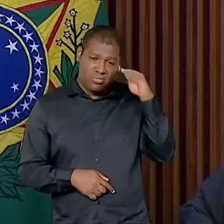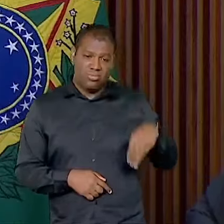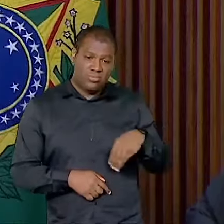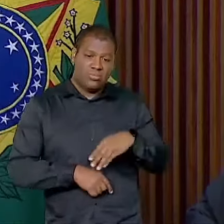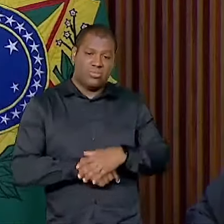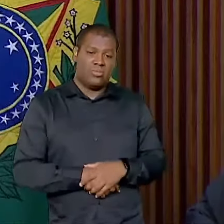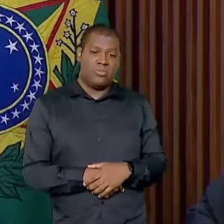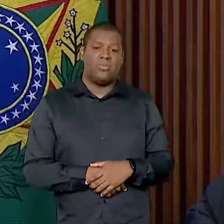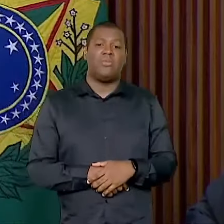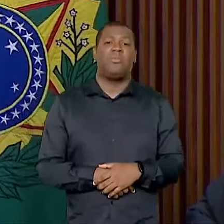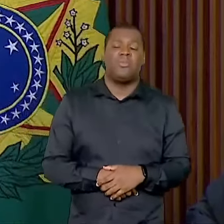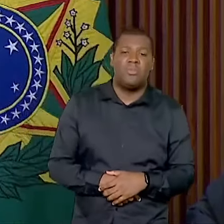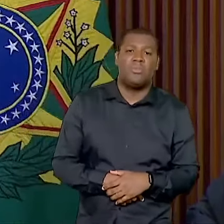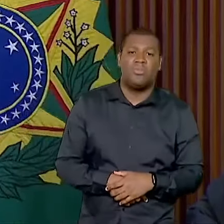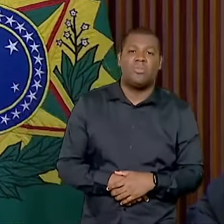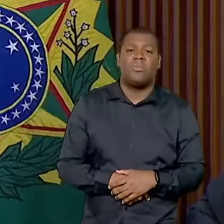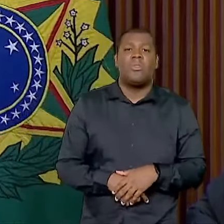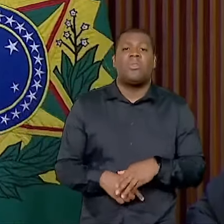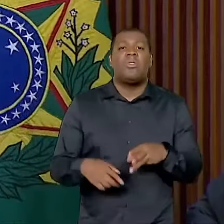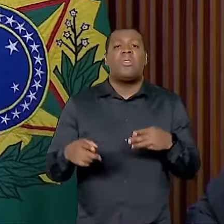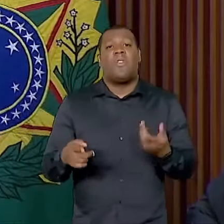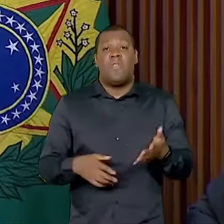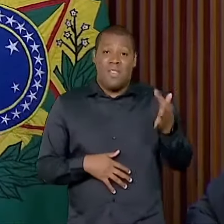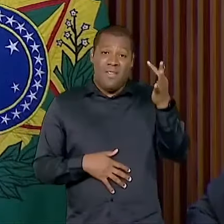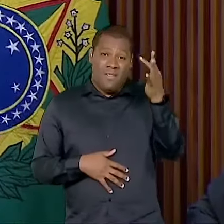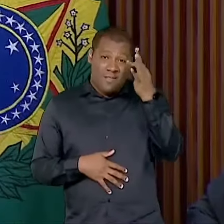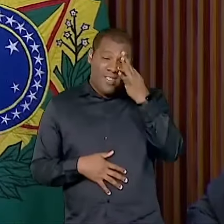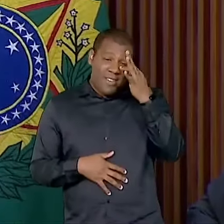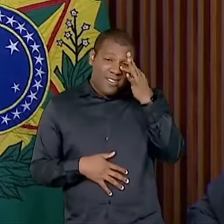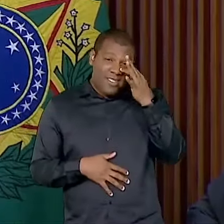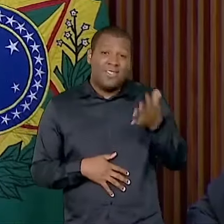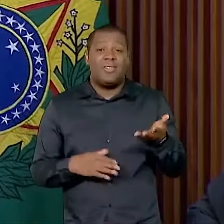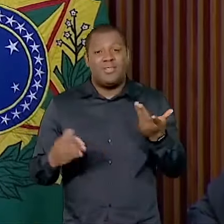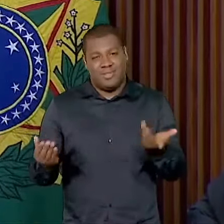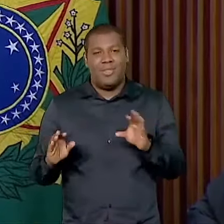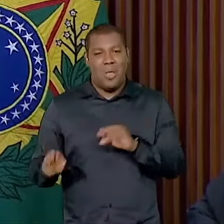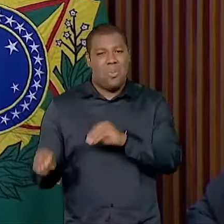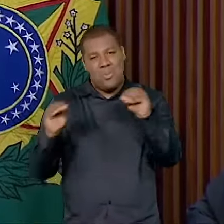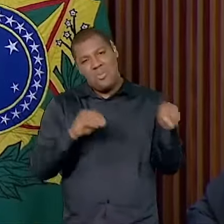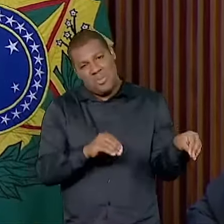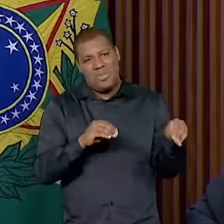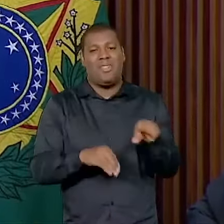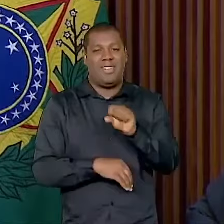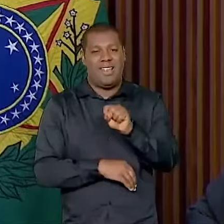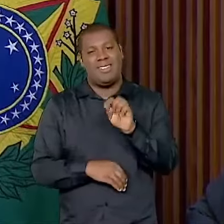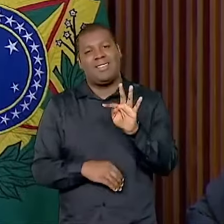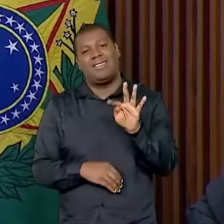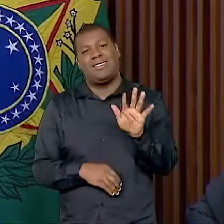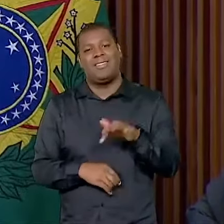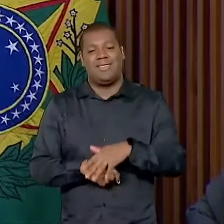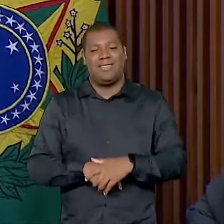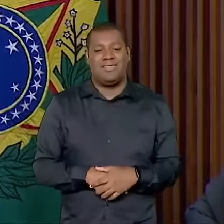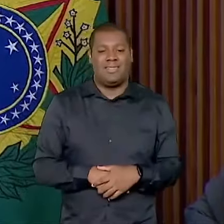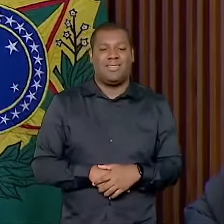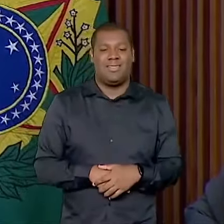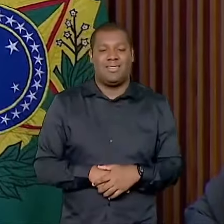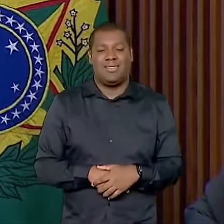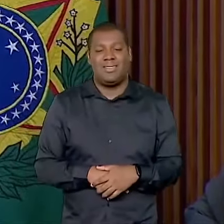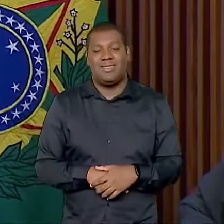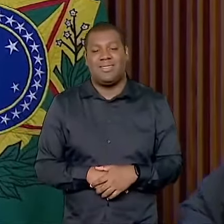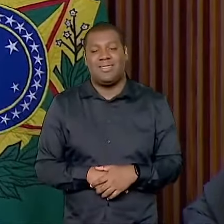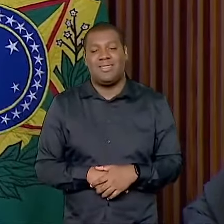Foi promovido e ele está hoje. Eu estava dizendo para o Lewandowski que era